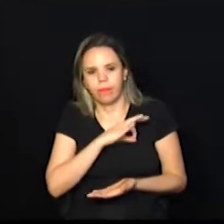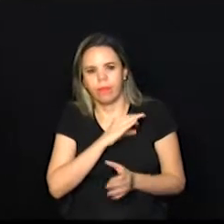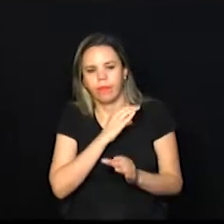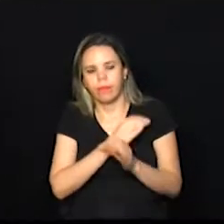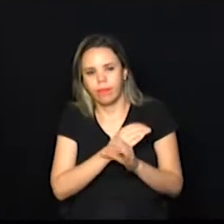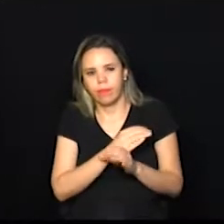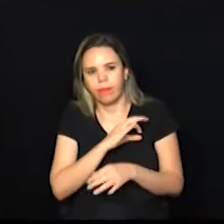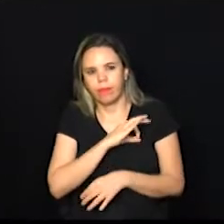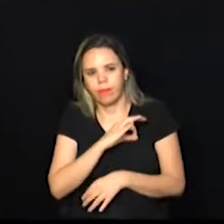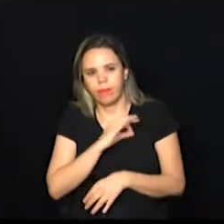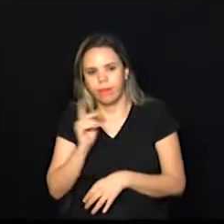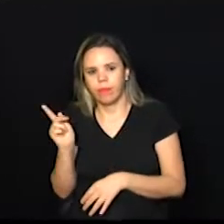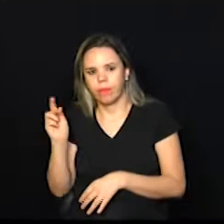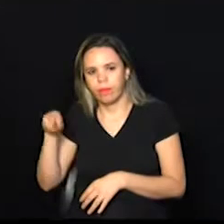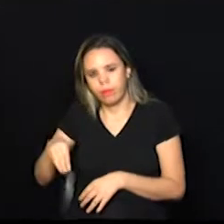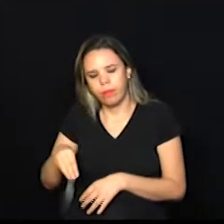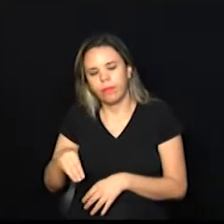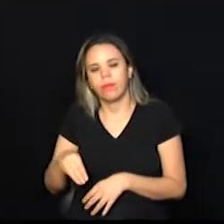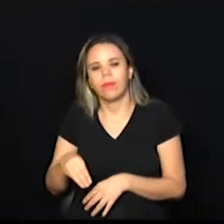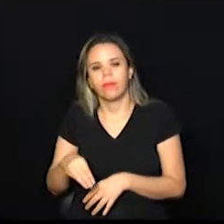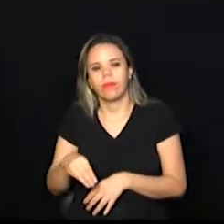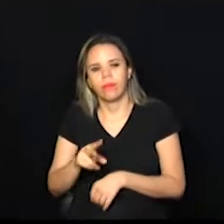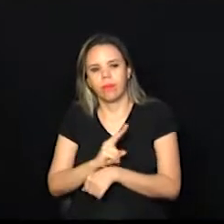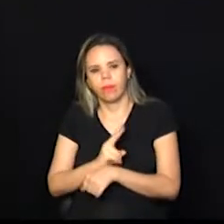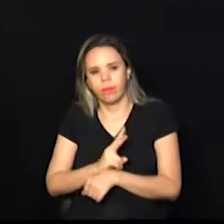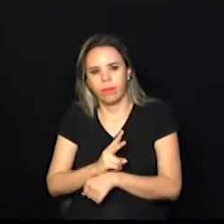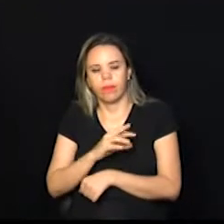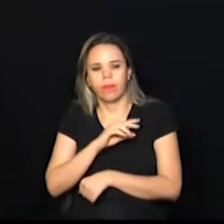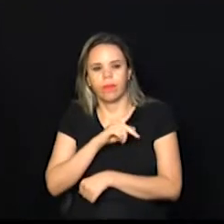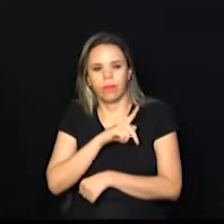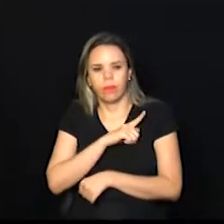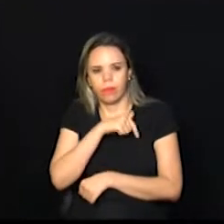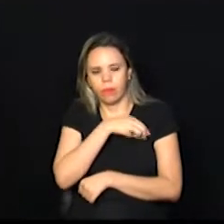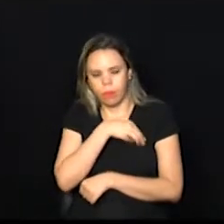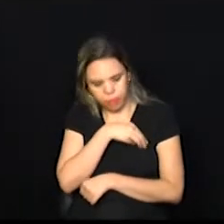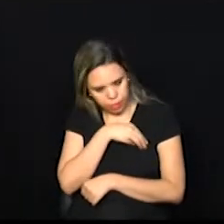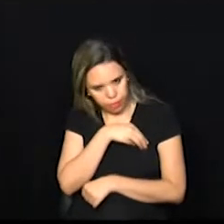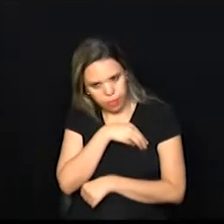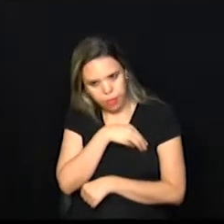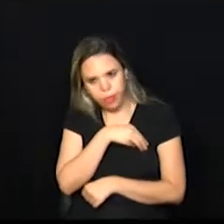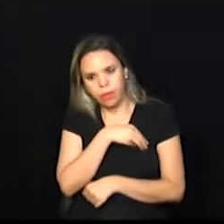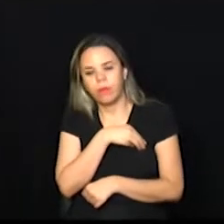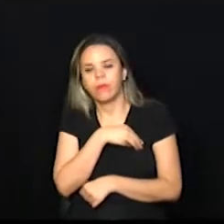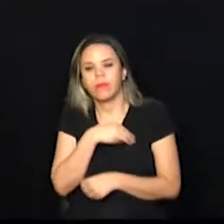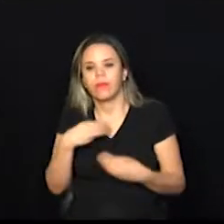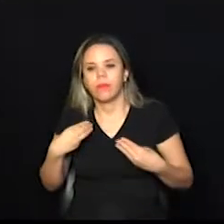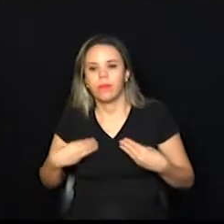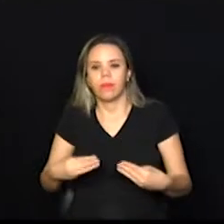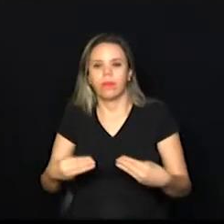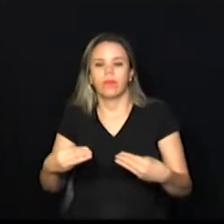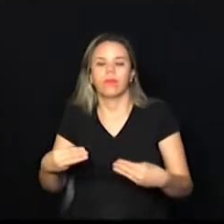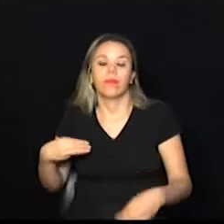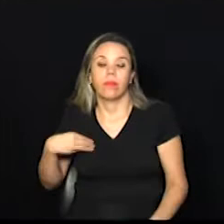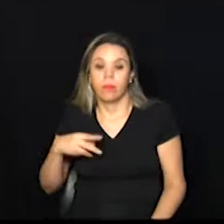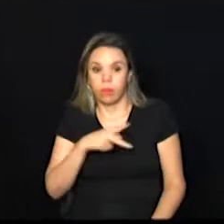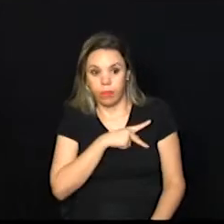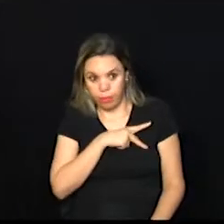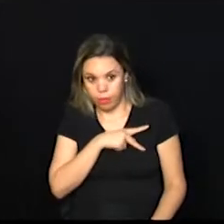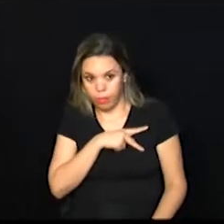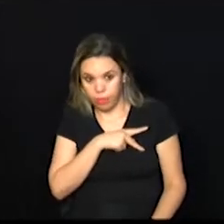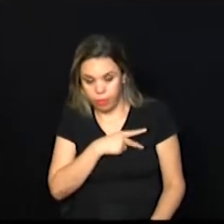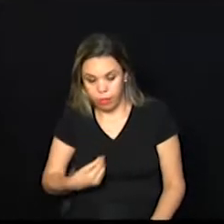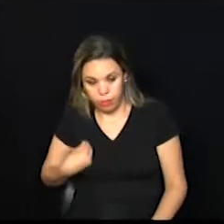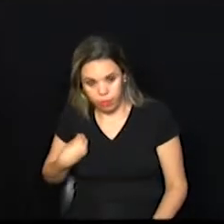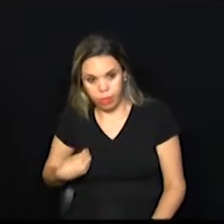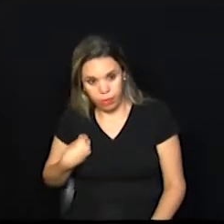da Polícia Militar, da Guarda Municipal, do Ministério Público, que esteve presente, está pronto